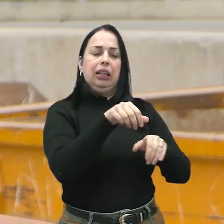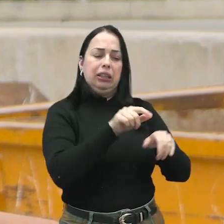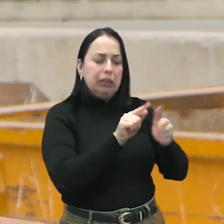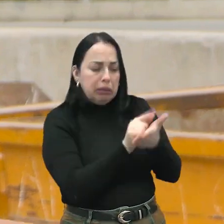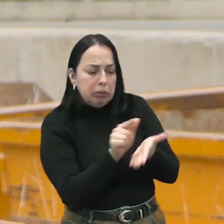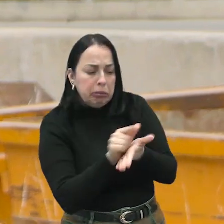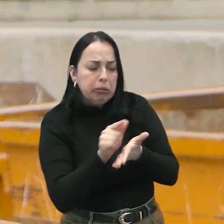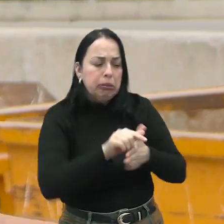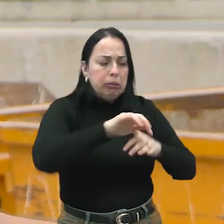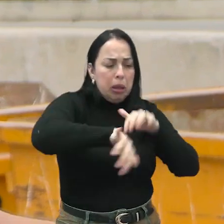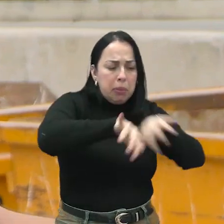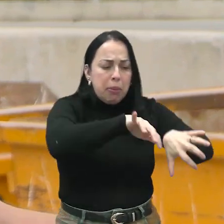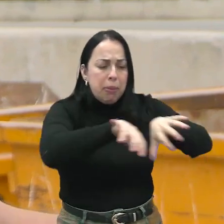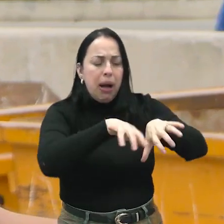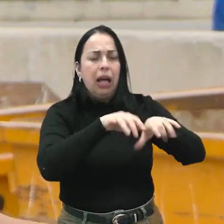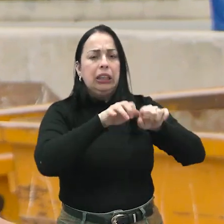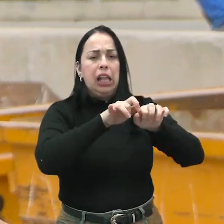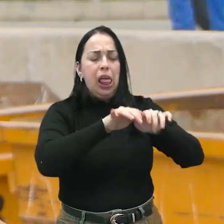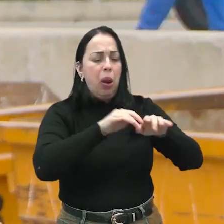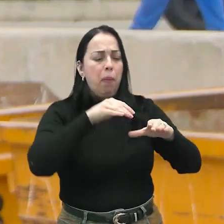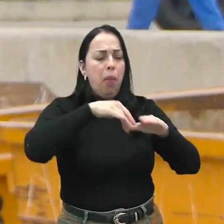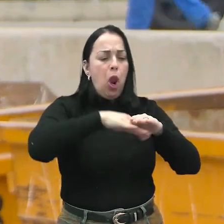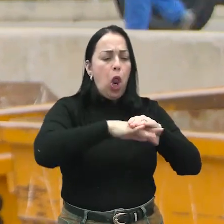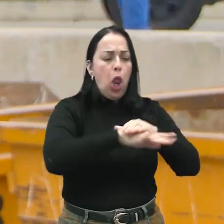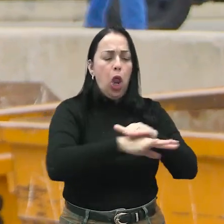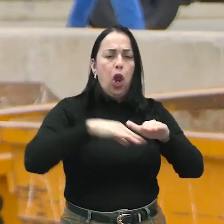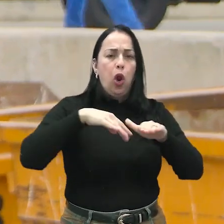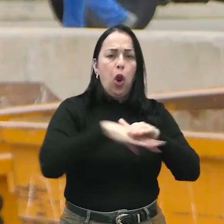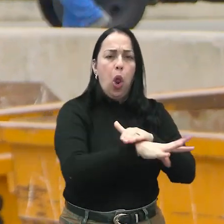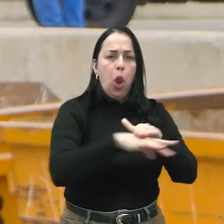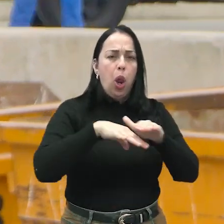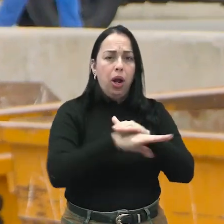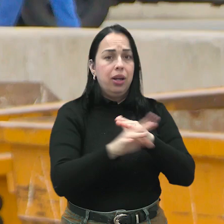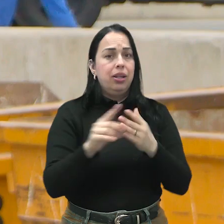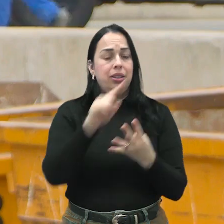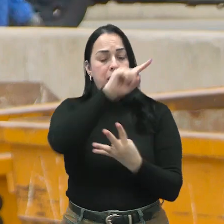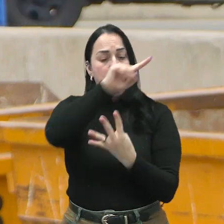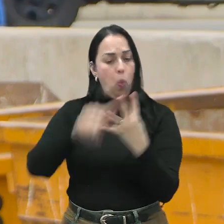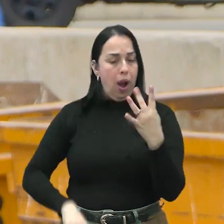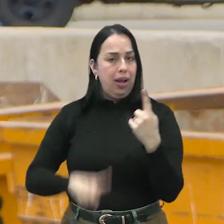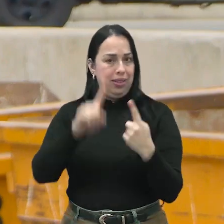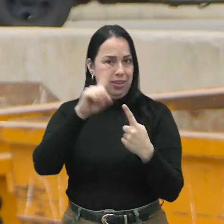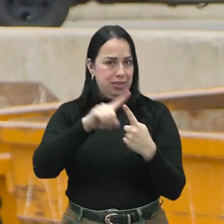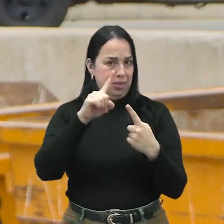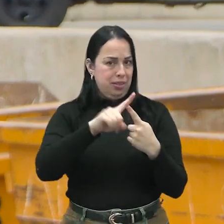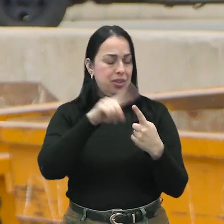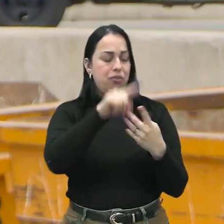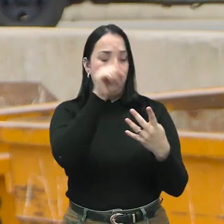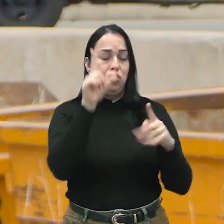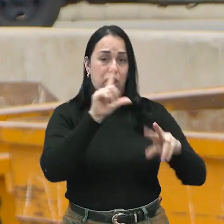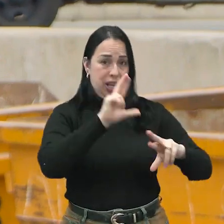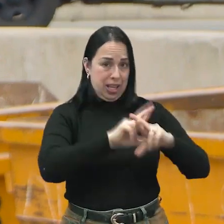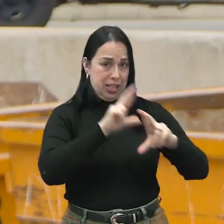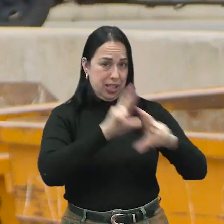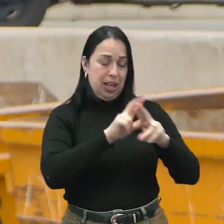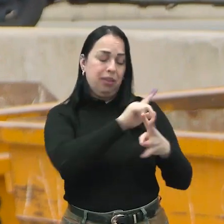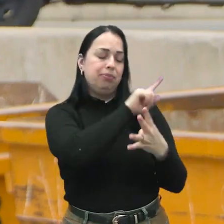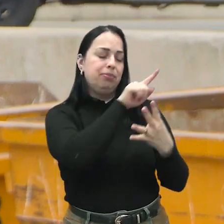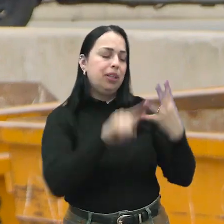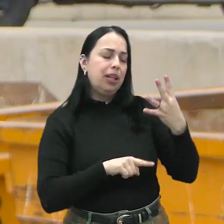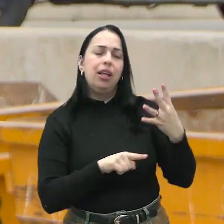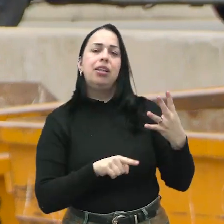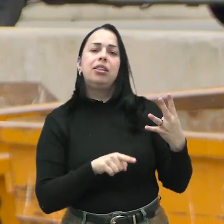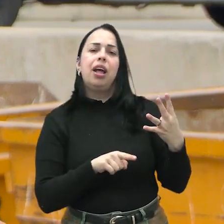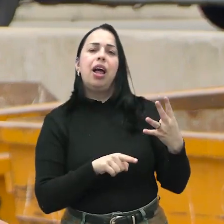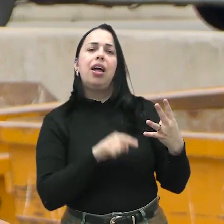feita uma triagem, é feita uma trituração, são gerados 4 tipos de agregados reciclados. Todo esse